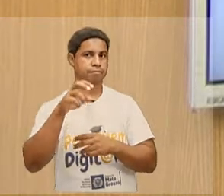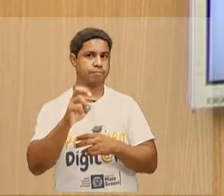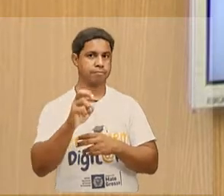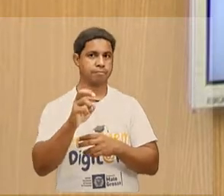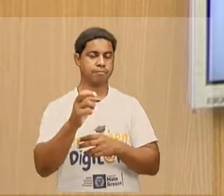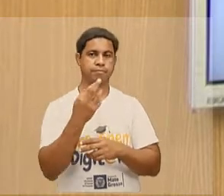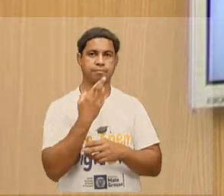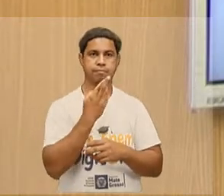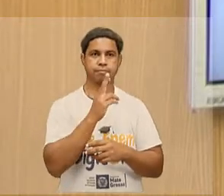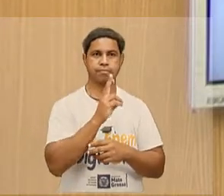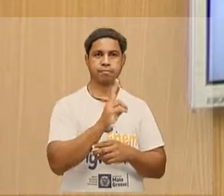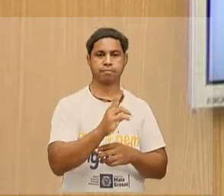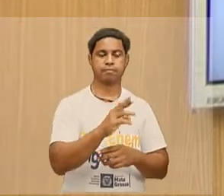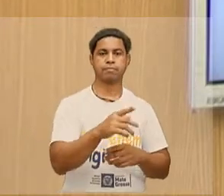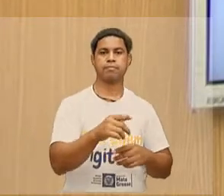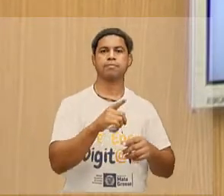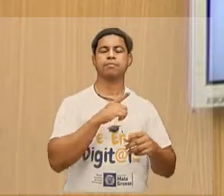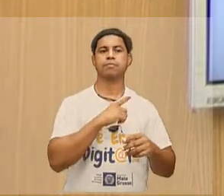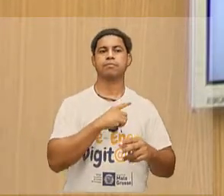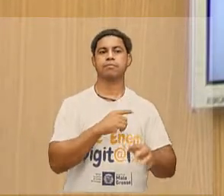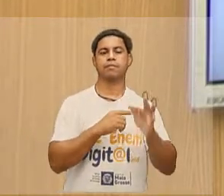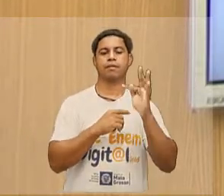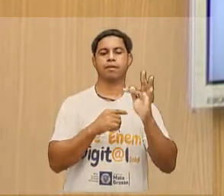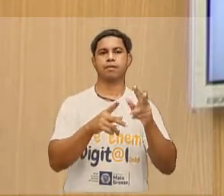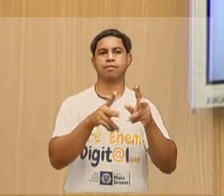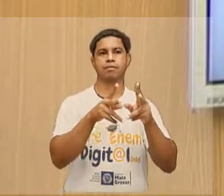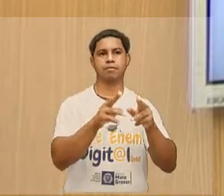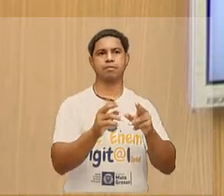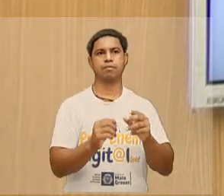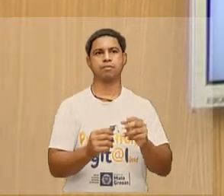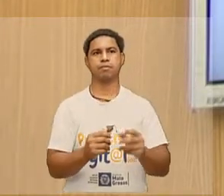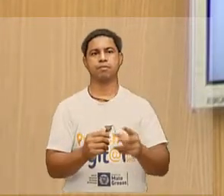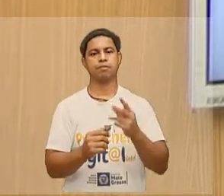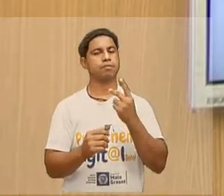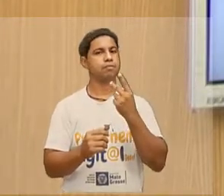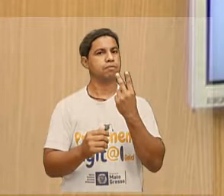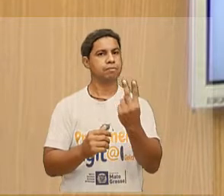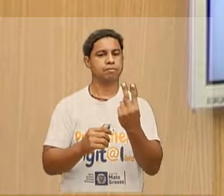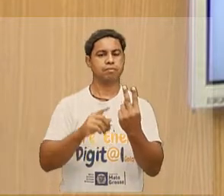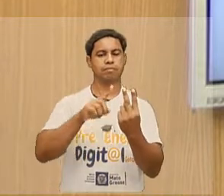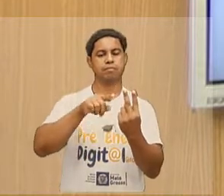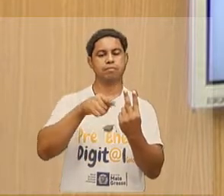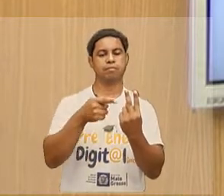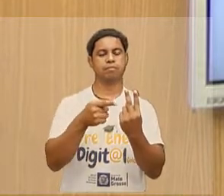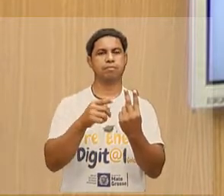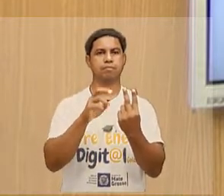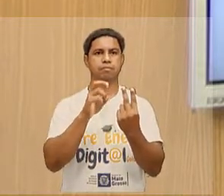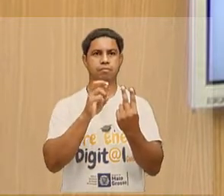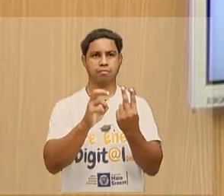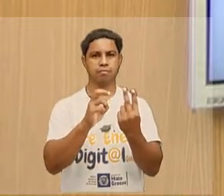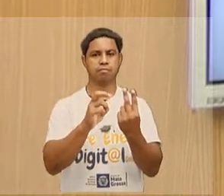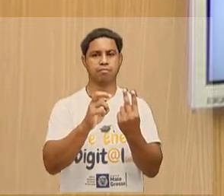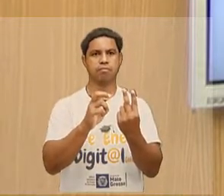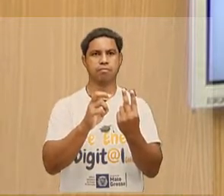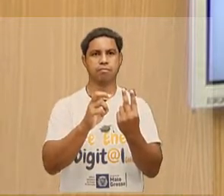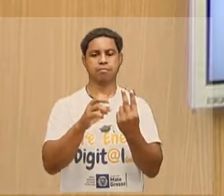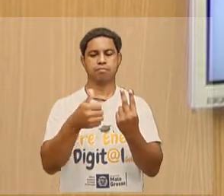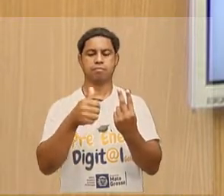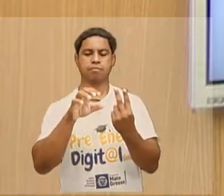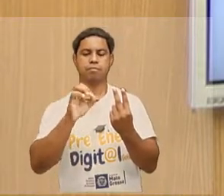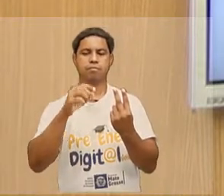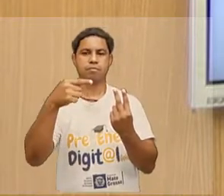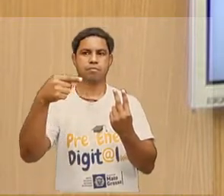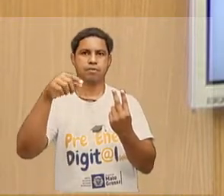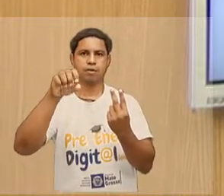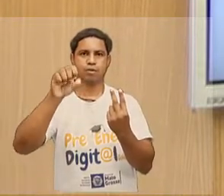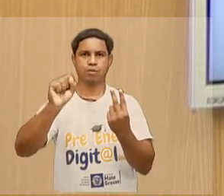tenho 25 vezes 10 a menos 9. Vou deslocar a vírgula aqui para a esquerda, o número fica menor, a potência aumenta.